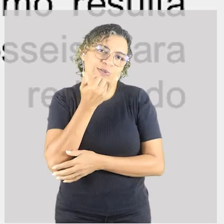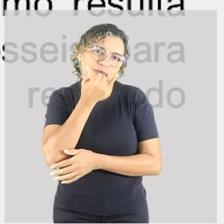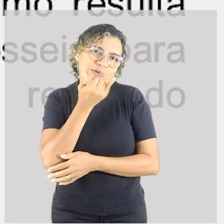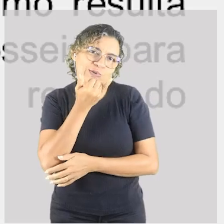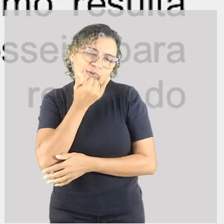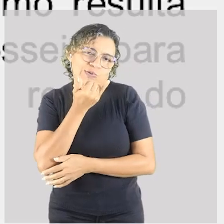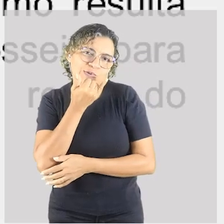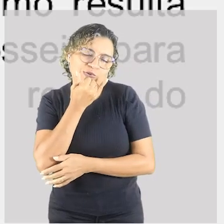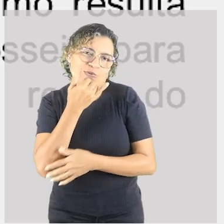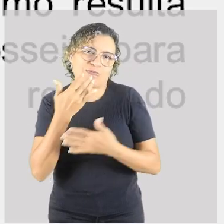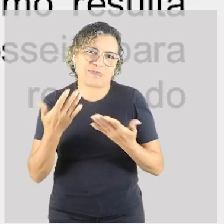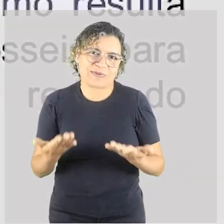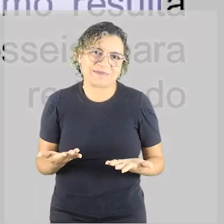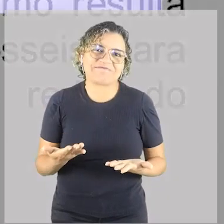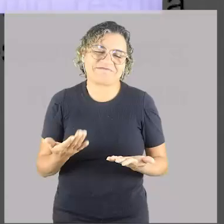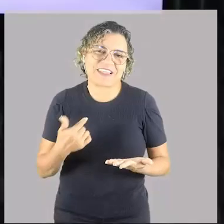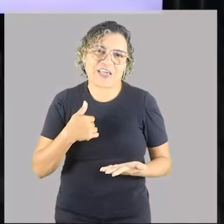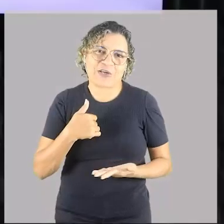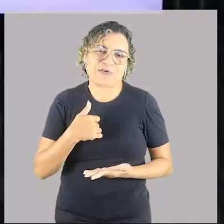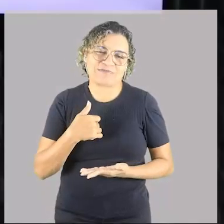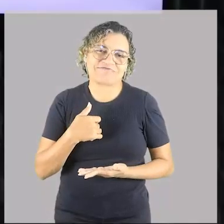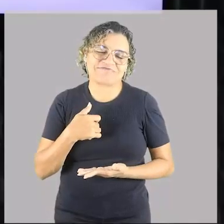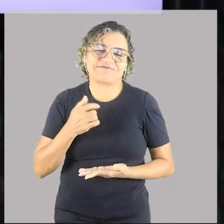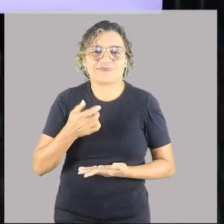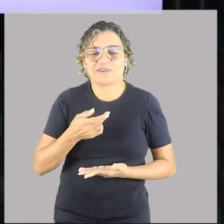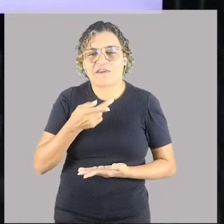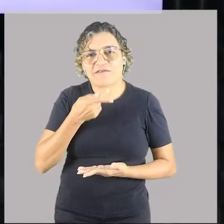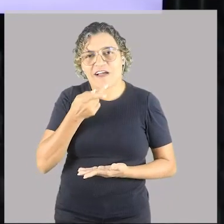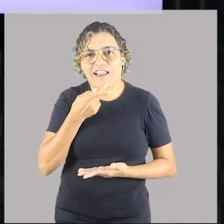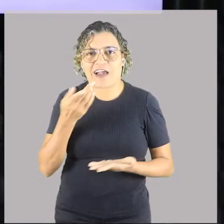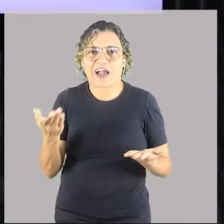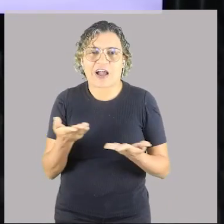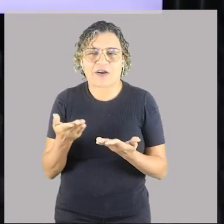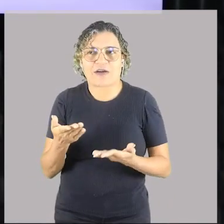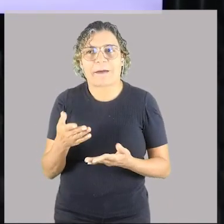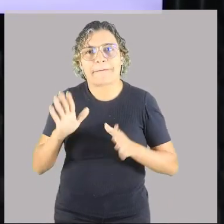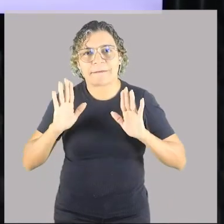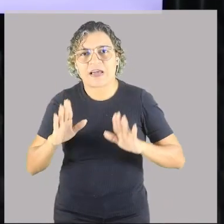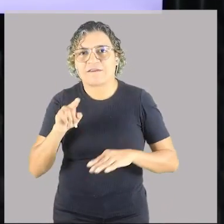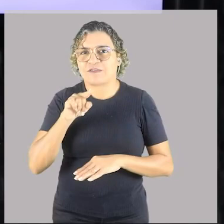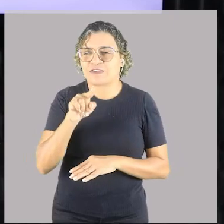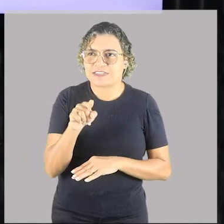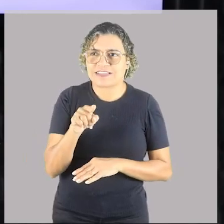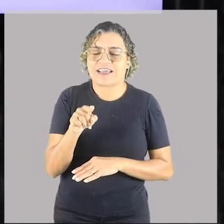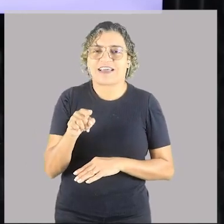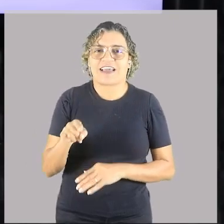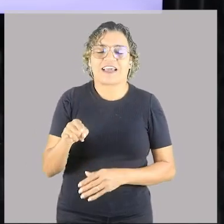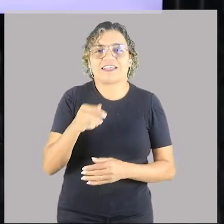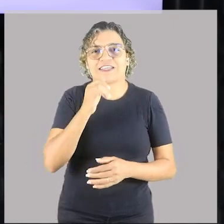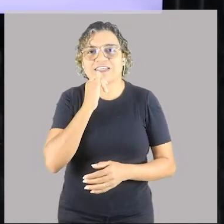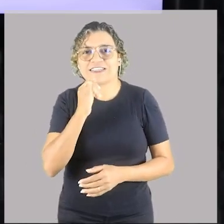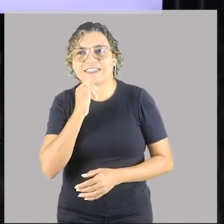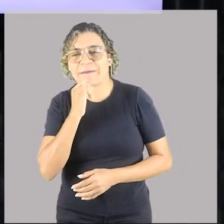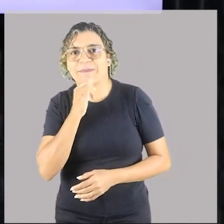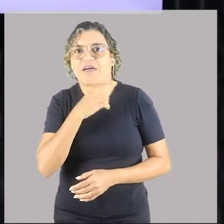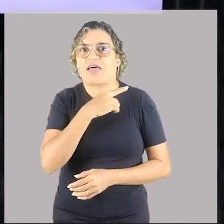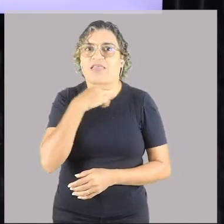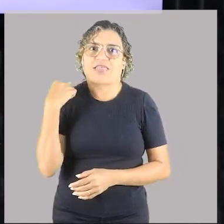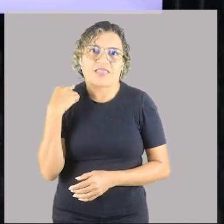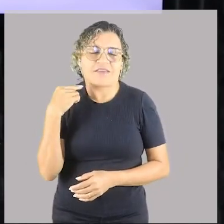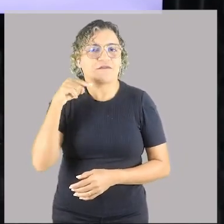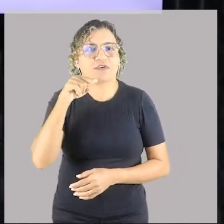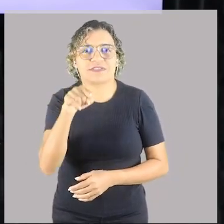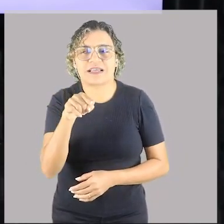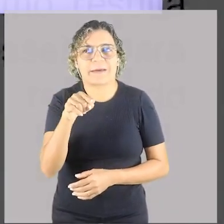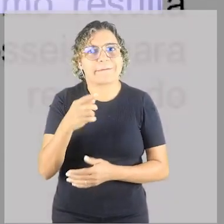aqui a expressão esdrúxula na qual eu irei utilizar, né? É só quando você está aperreado. Né? O aperreio faz